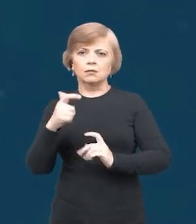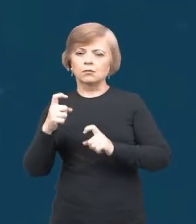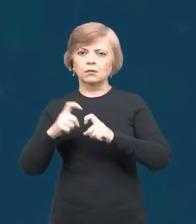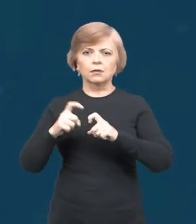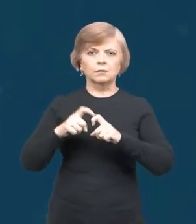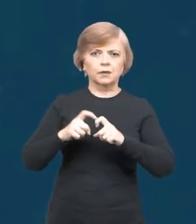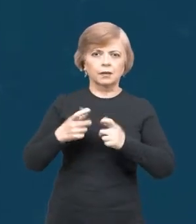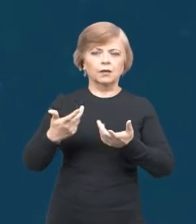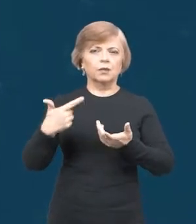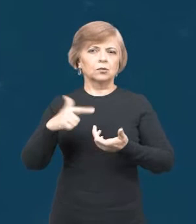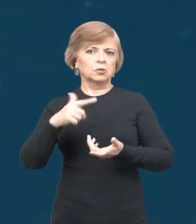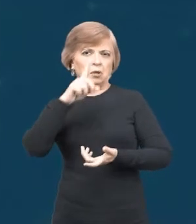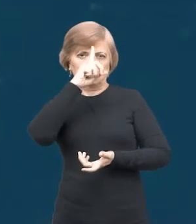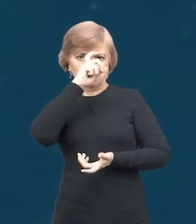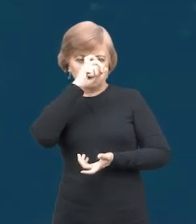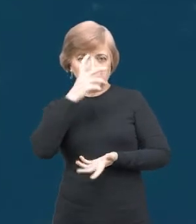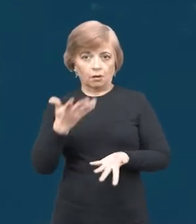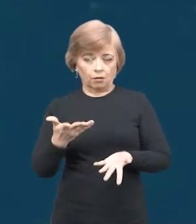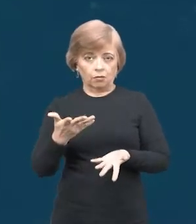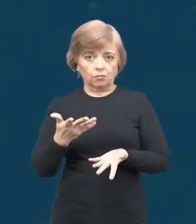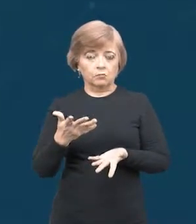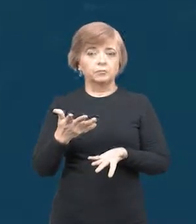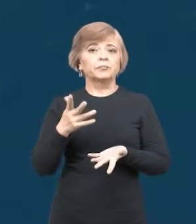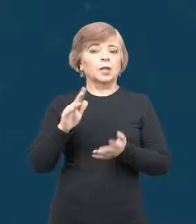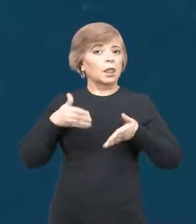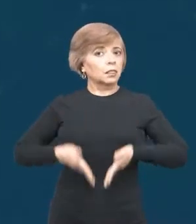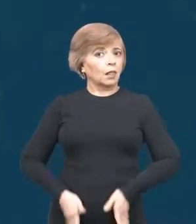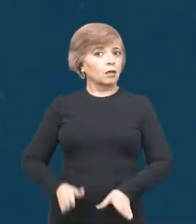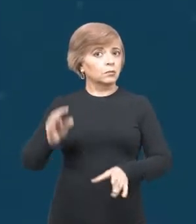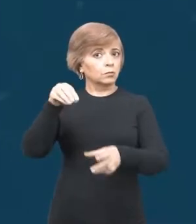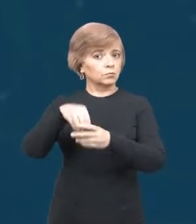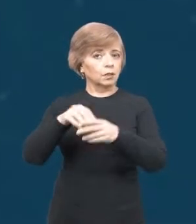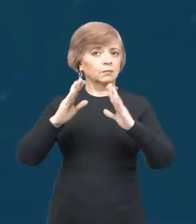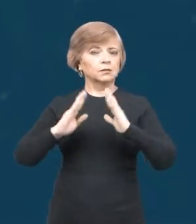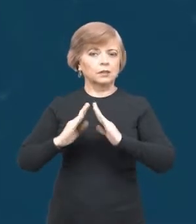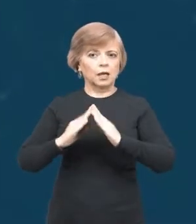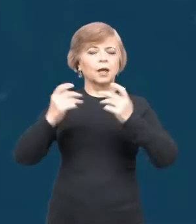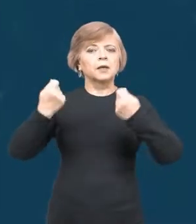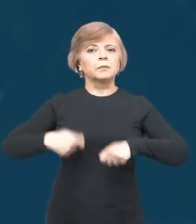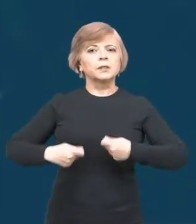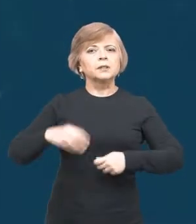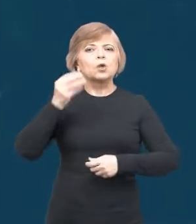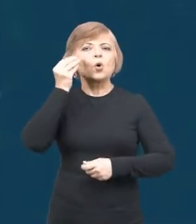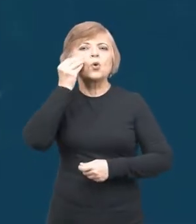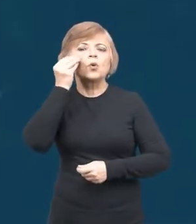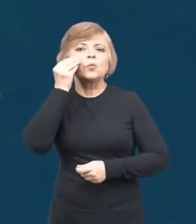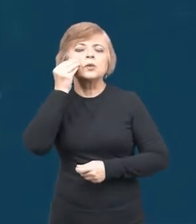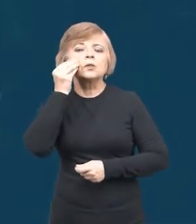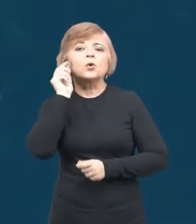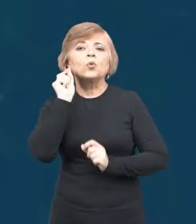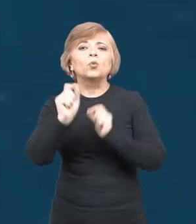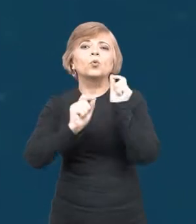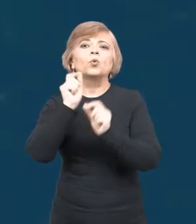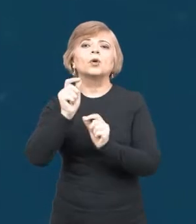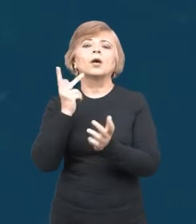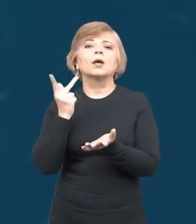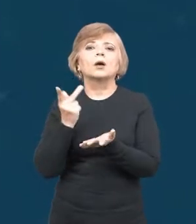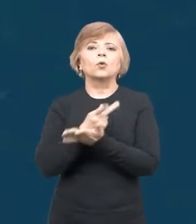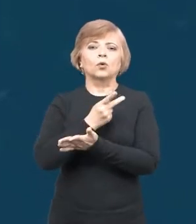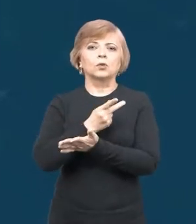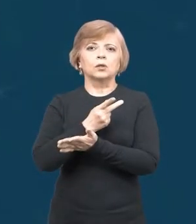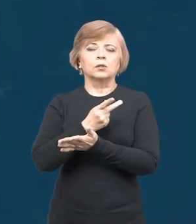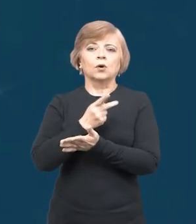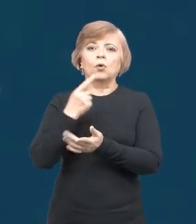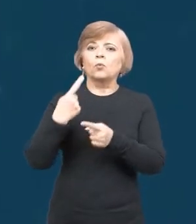médica ou hospitalar, para que observe todo o procedimento traçado pela Lei de